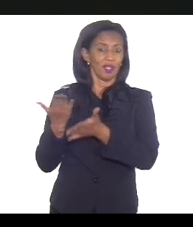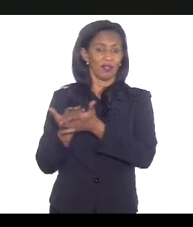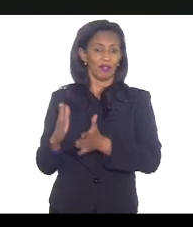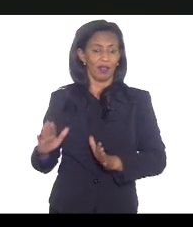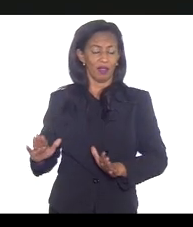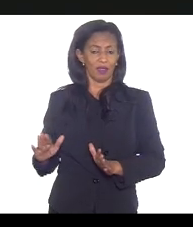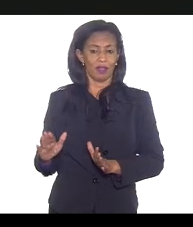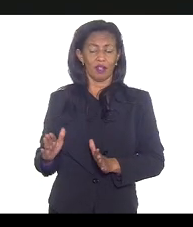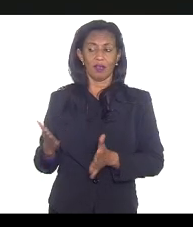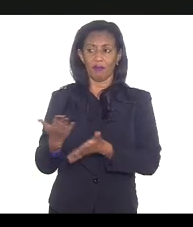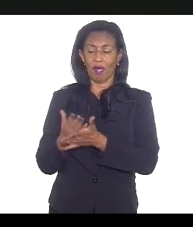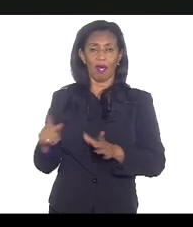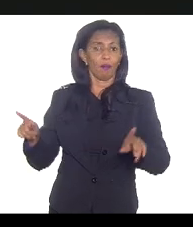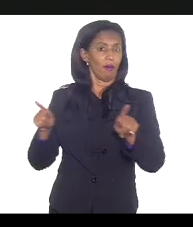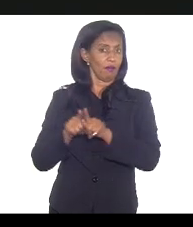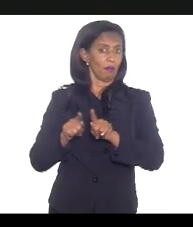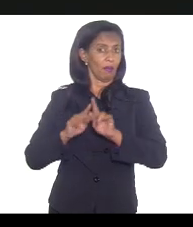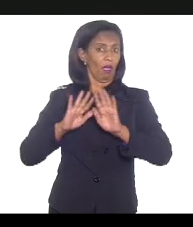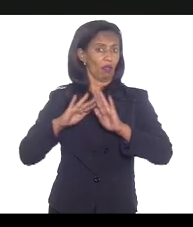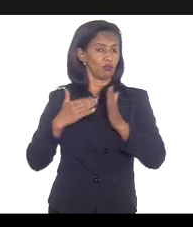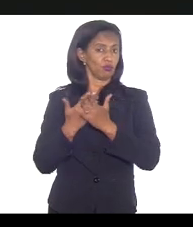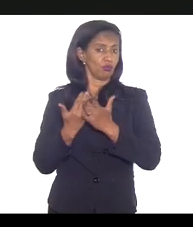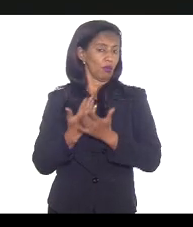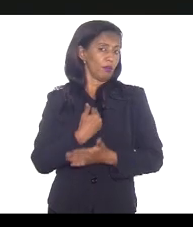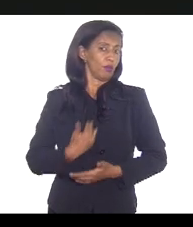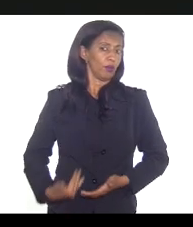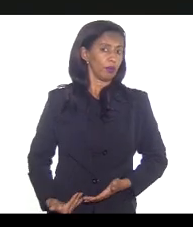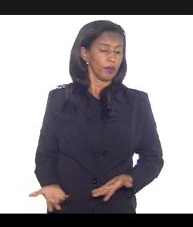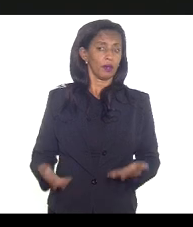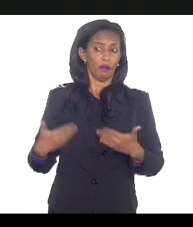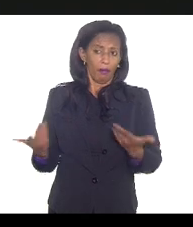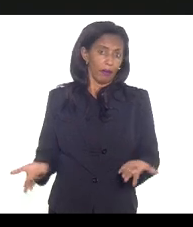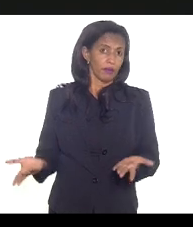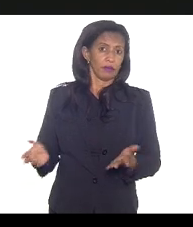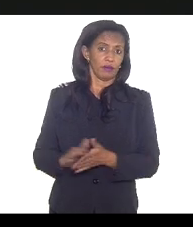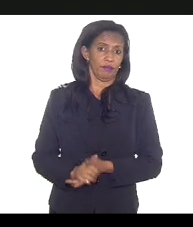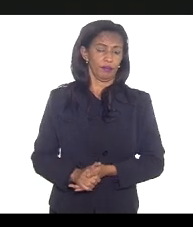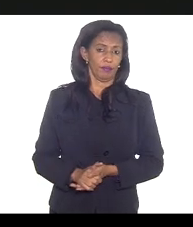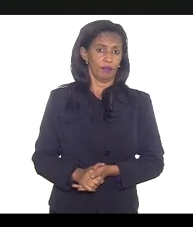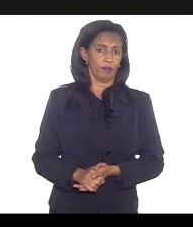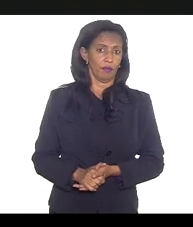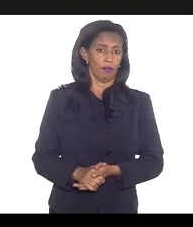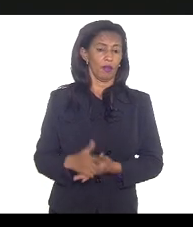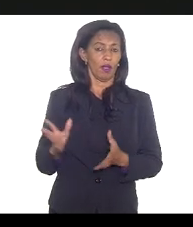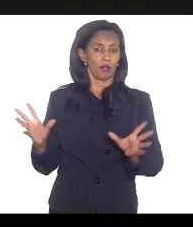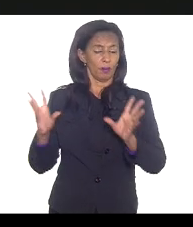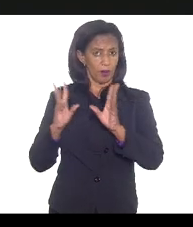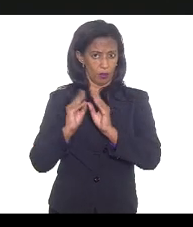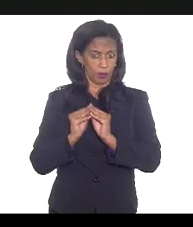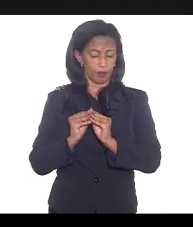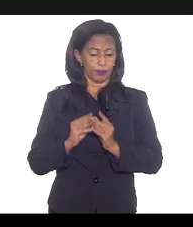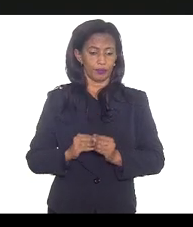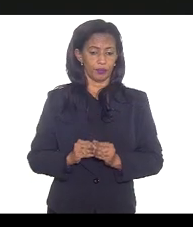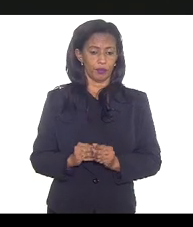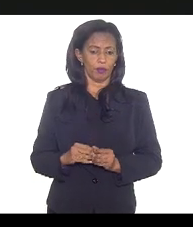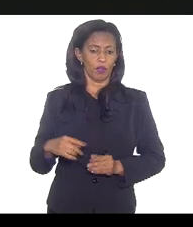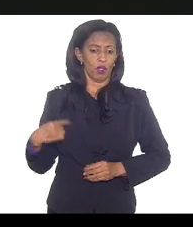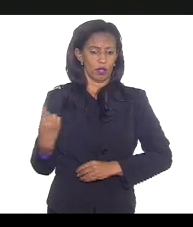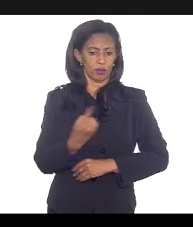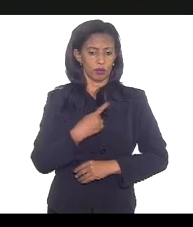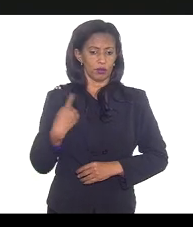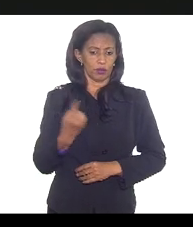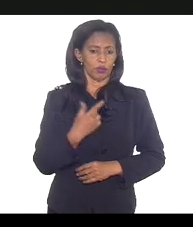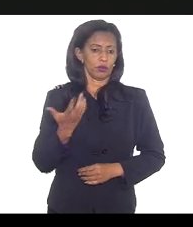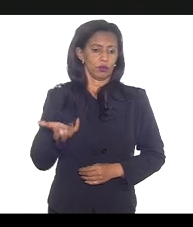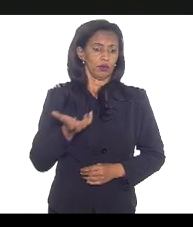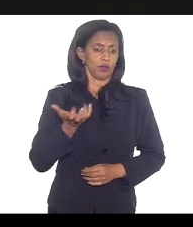também a escola pública, tá? Então, é isso aí, tá? Então, para concluir, nós...